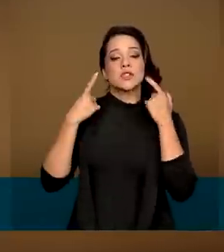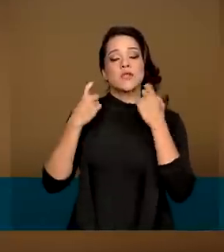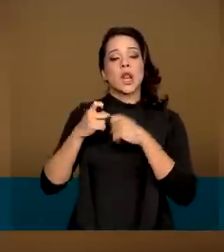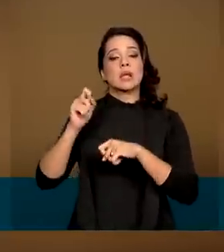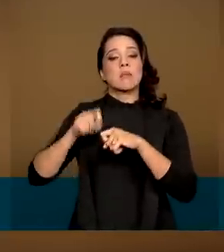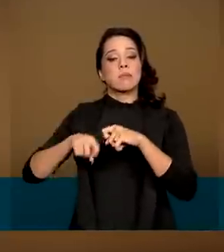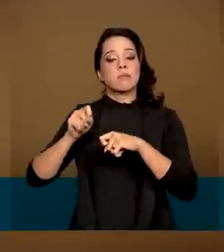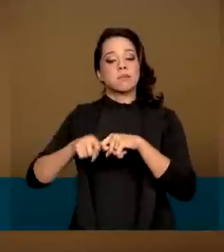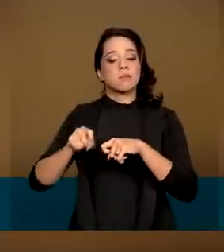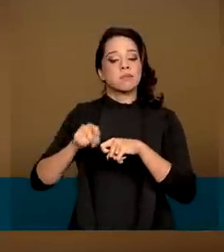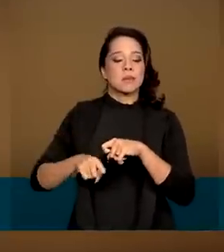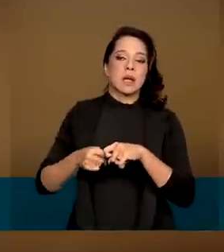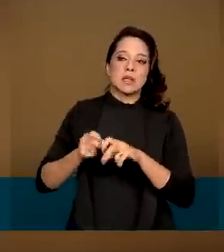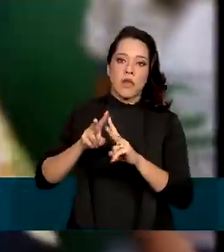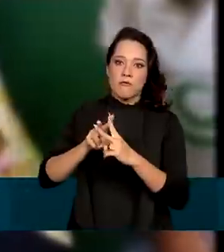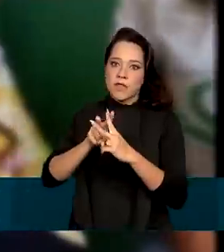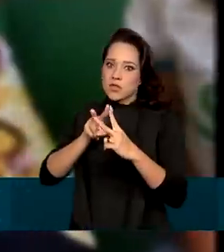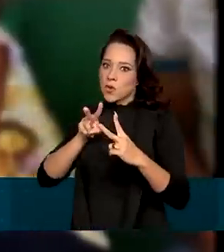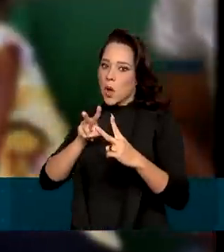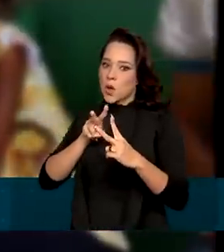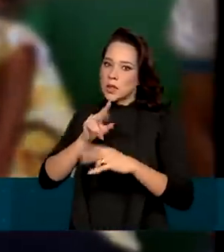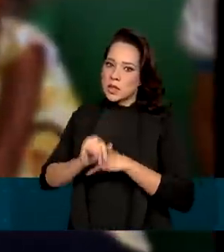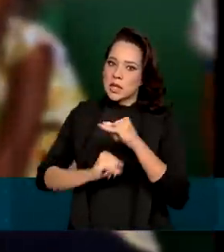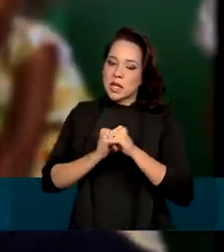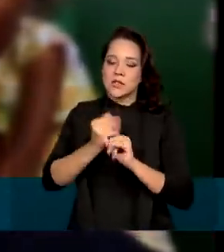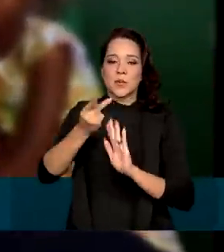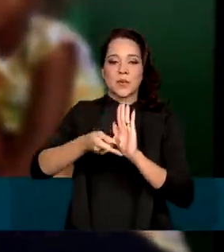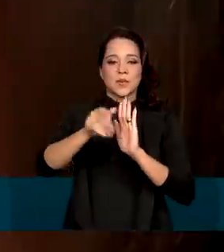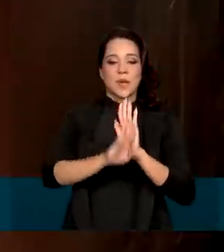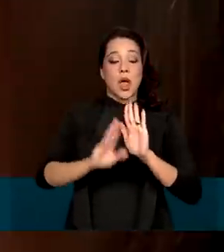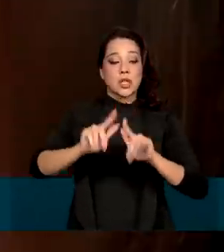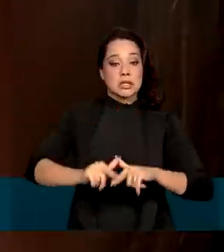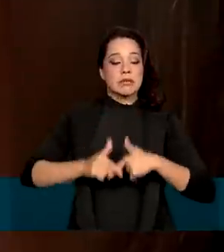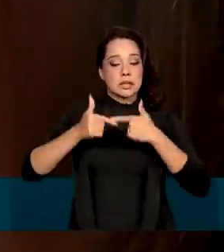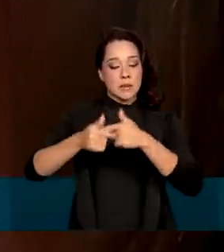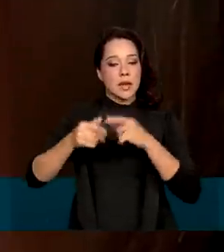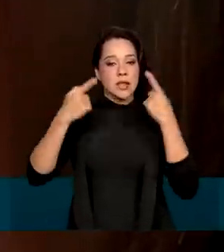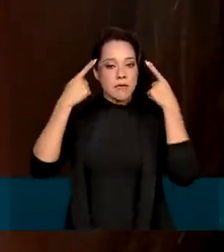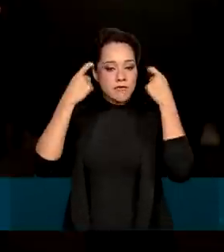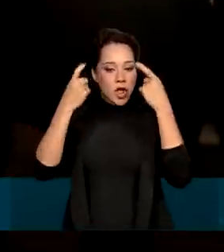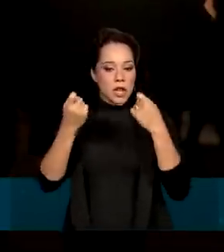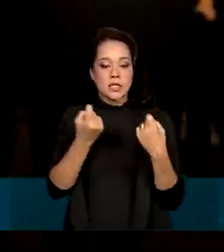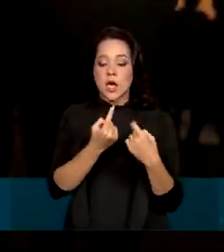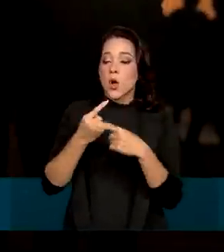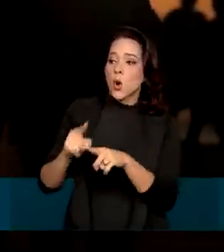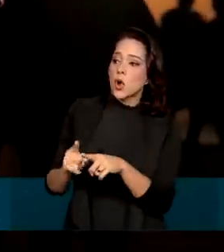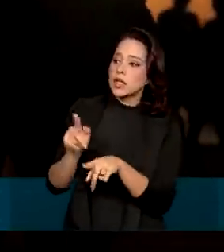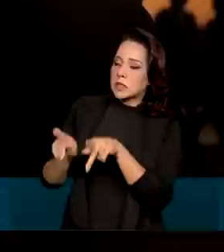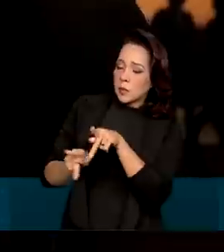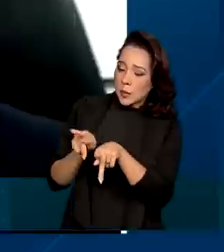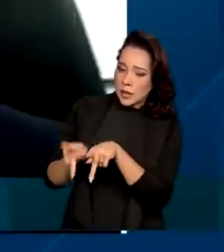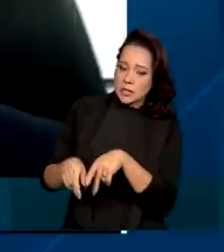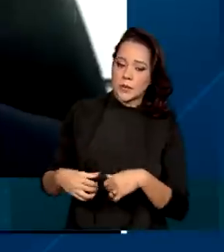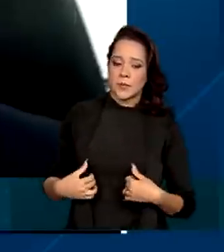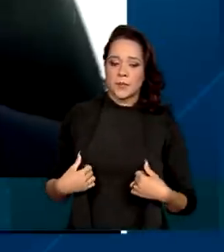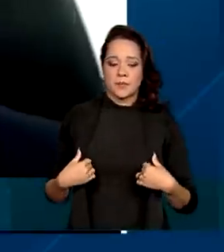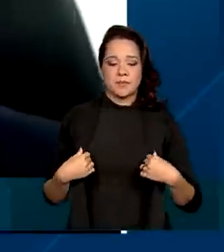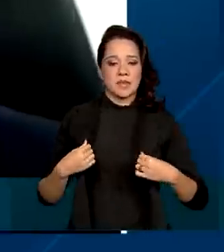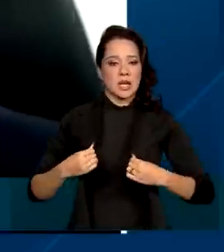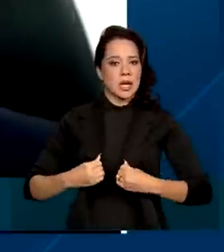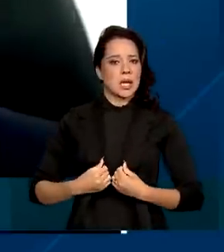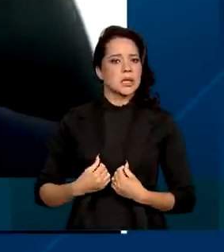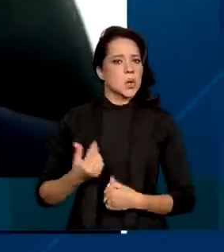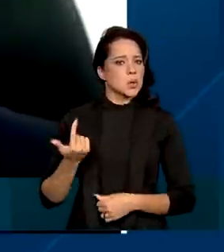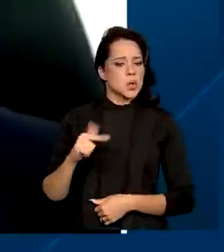sexual em meio virtual e o Plano Nacional de Enfrentamento à Violência contra esse Público. Nós não tínhamos